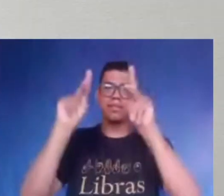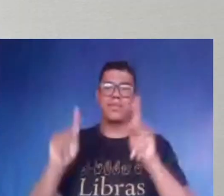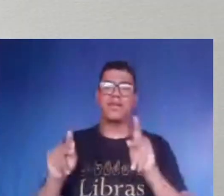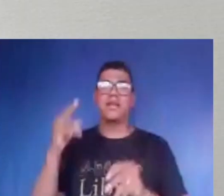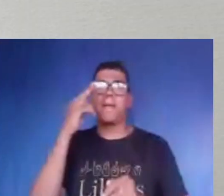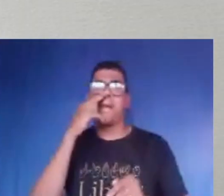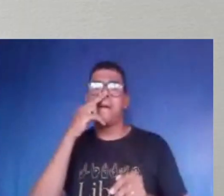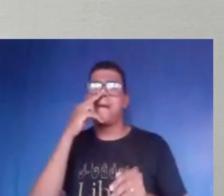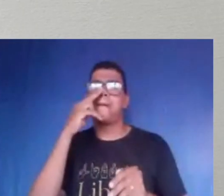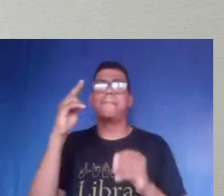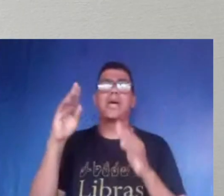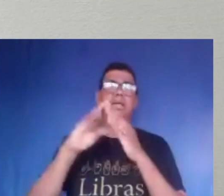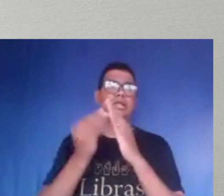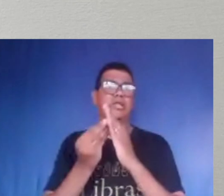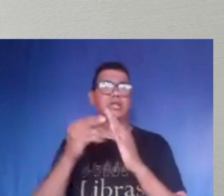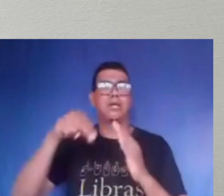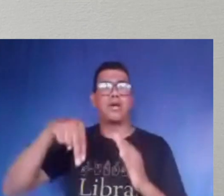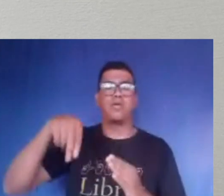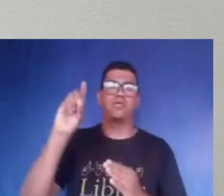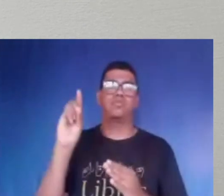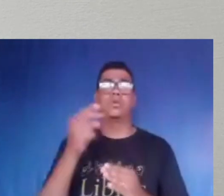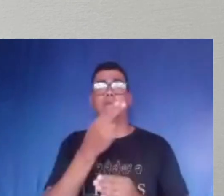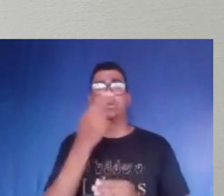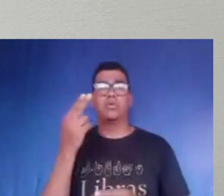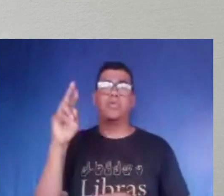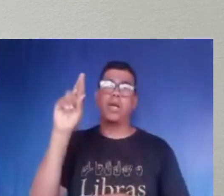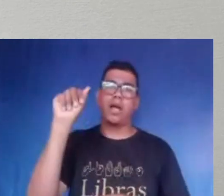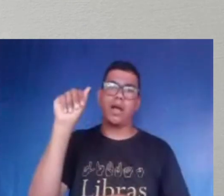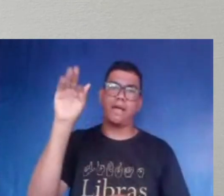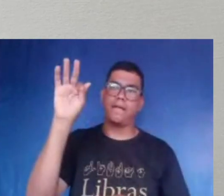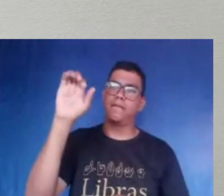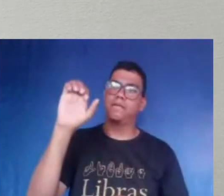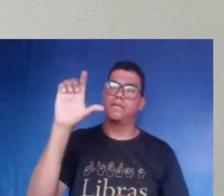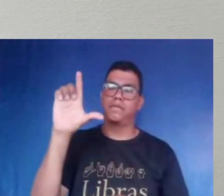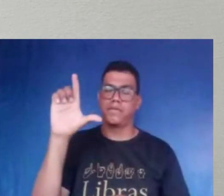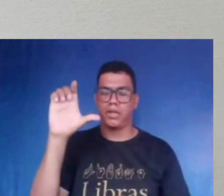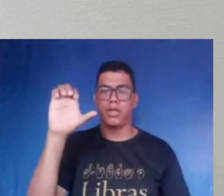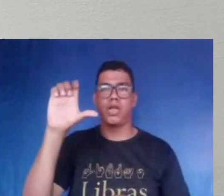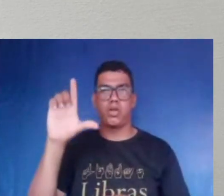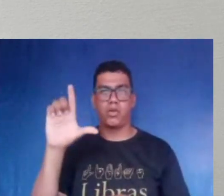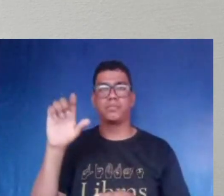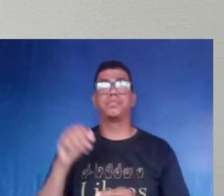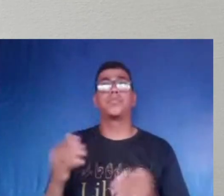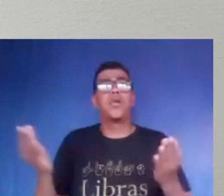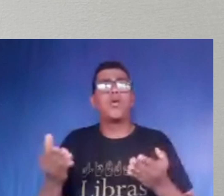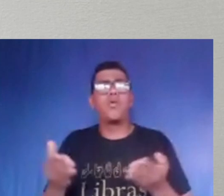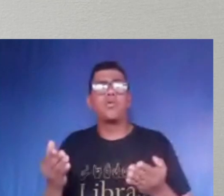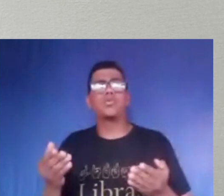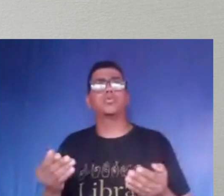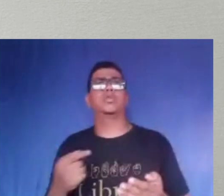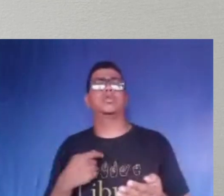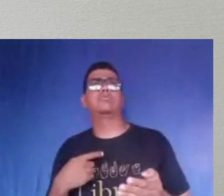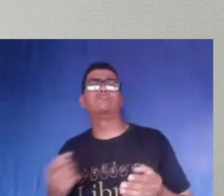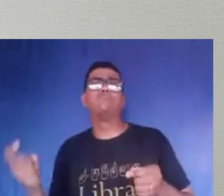Graças e paz aos irmãos da Igreja Batista em Nova Descoberta. Eu sou Rafael Dantas, já sou conhecido de muitos irmãos. Hoje